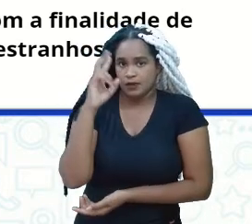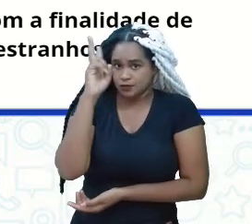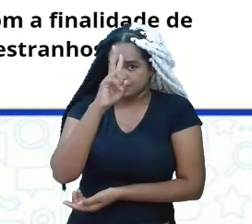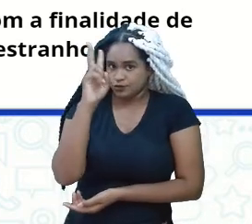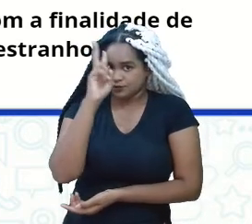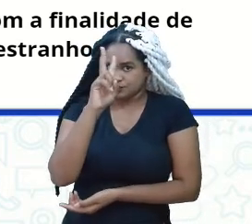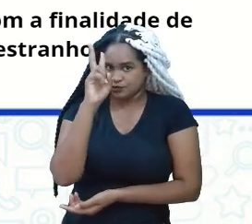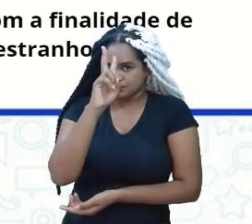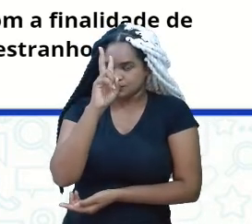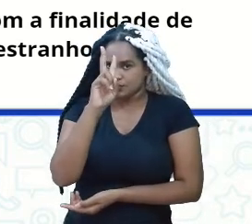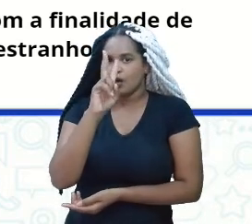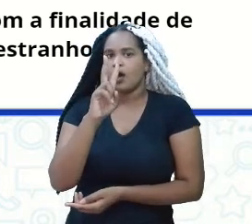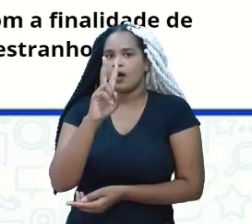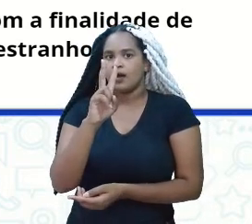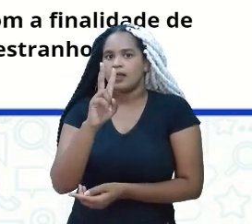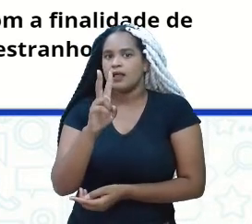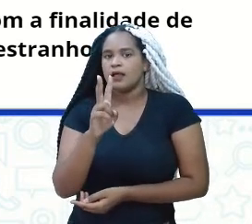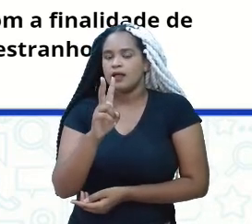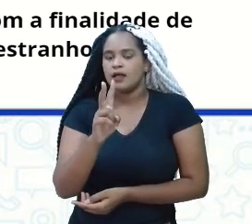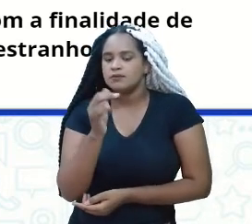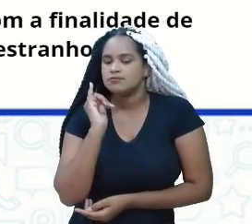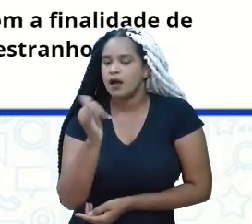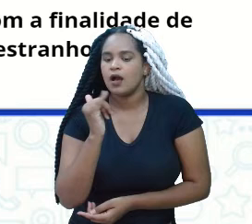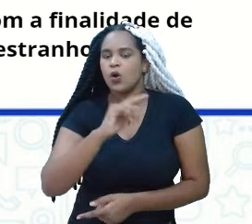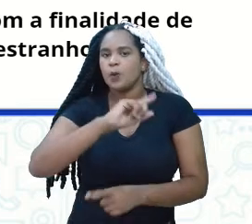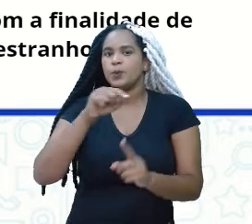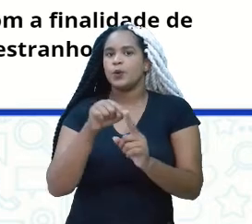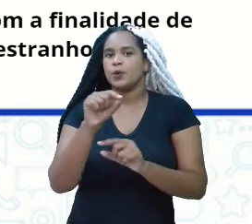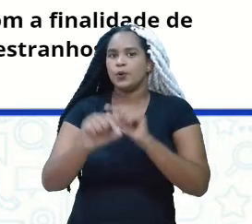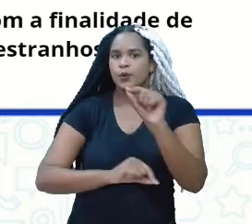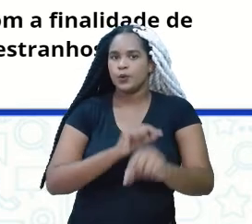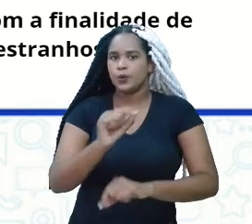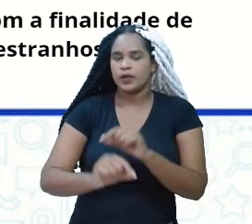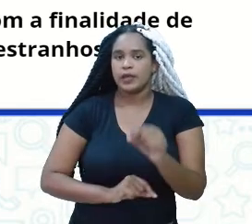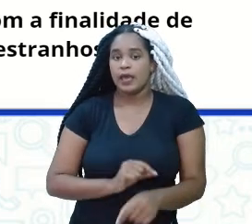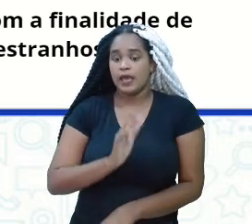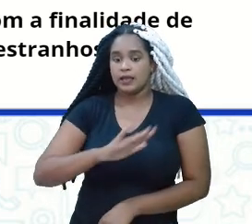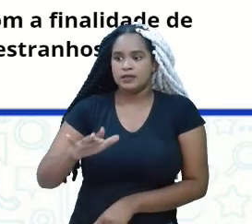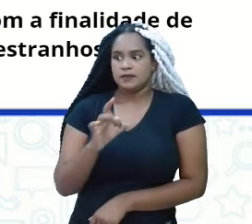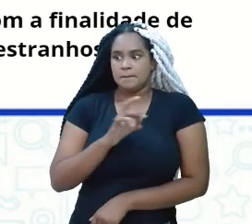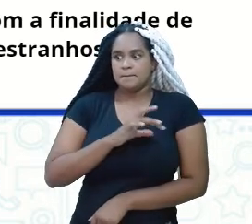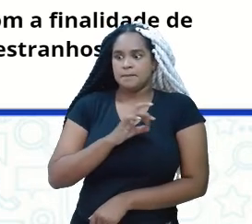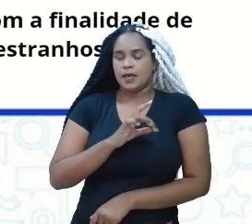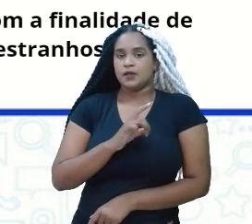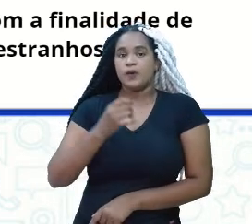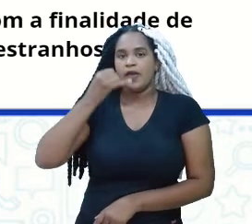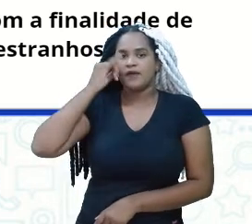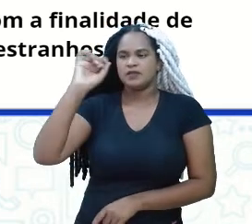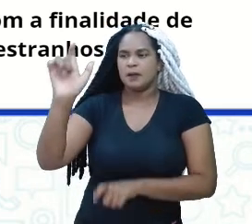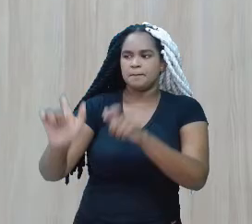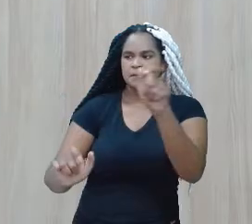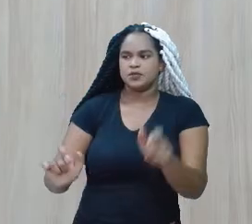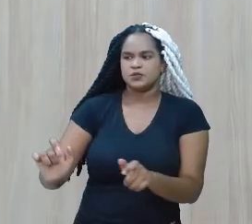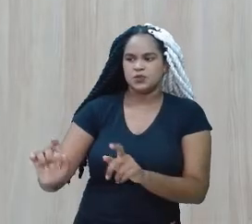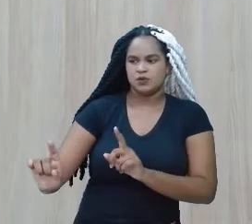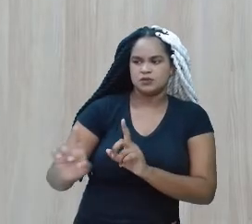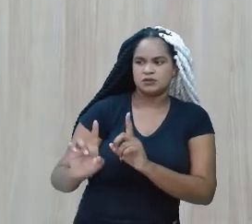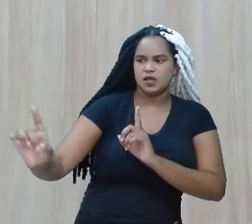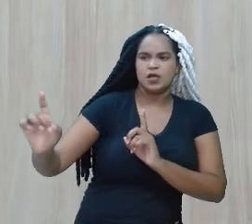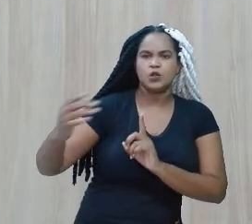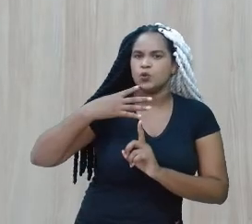com a finalidade de causar medo e afastá-las de estranho. Então, essa lenda ela foi